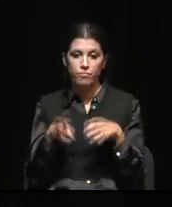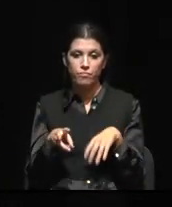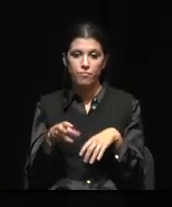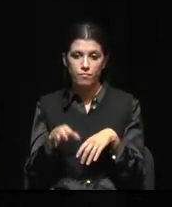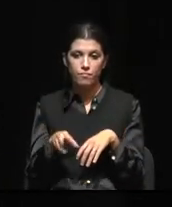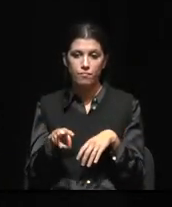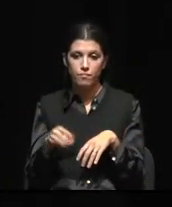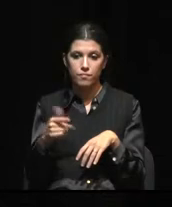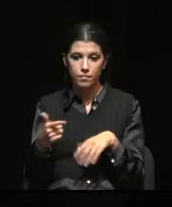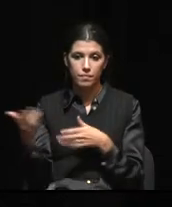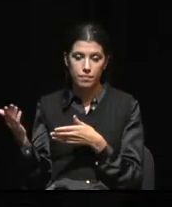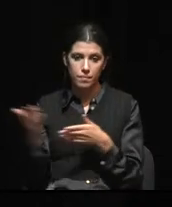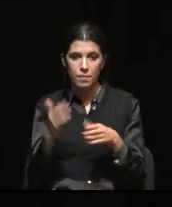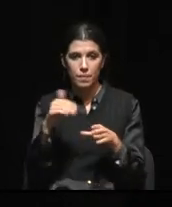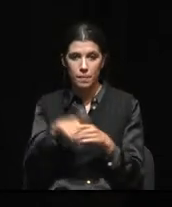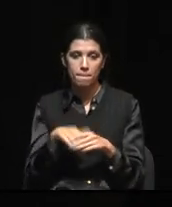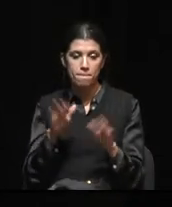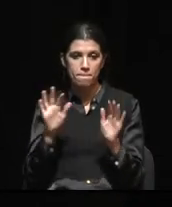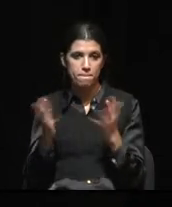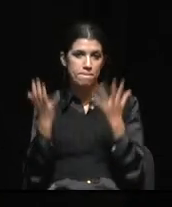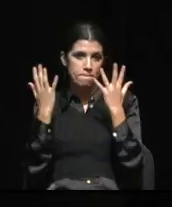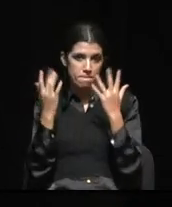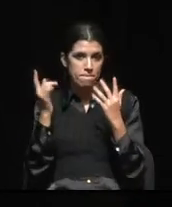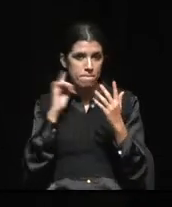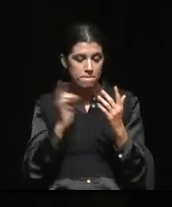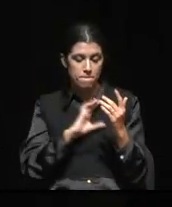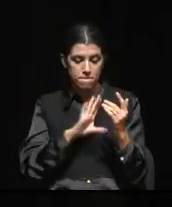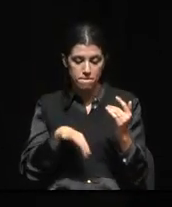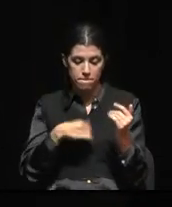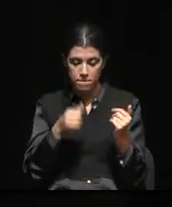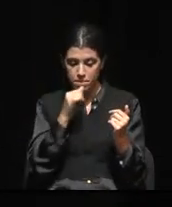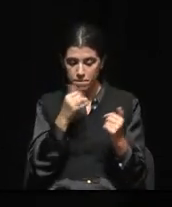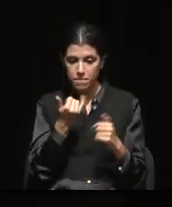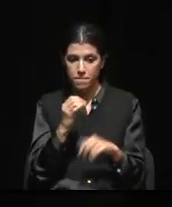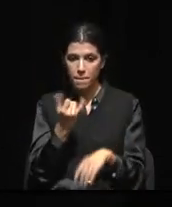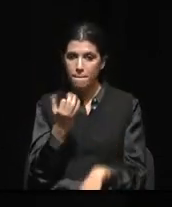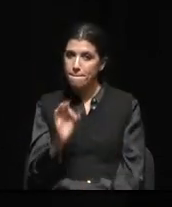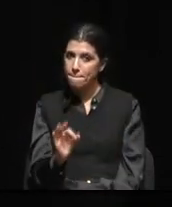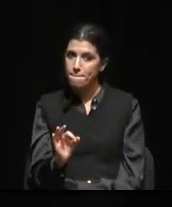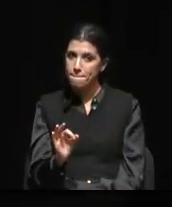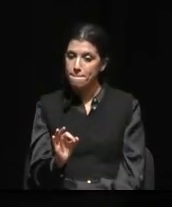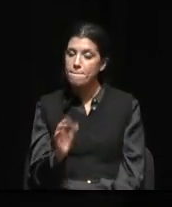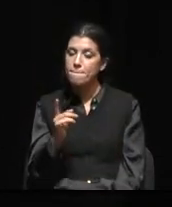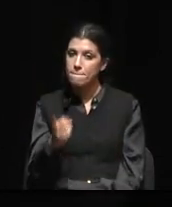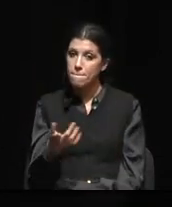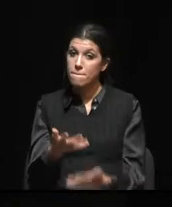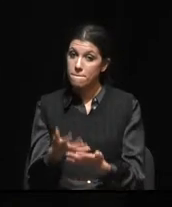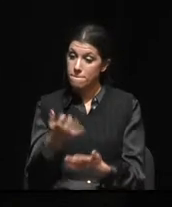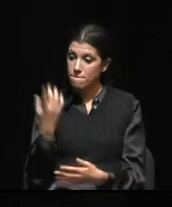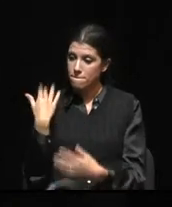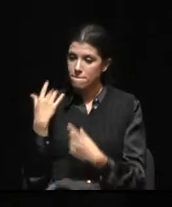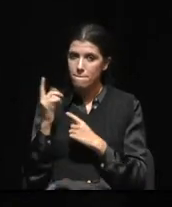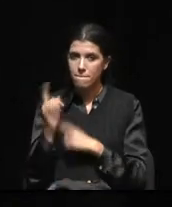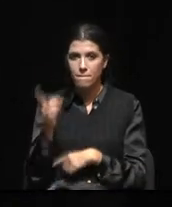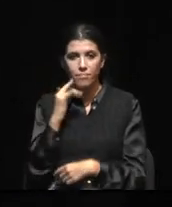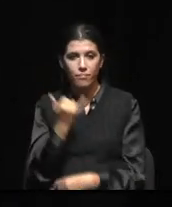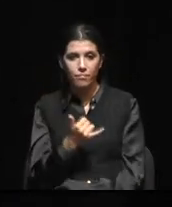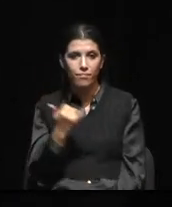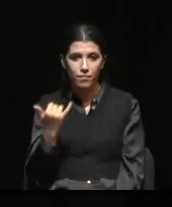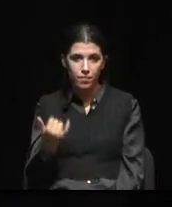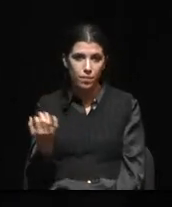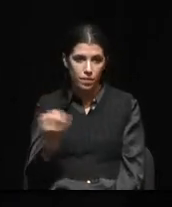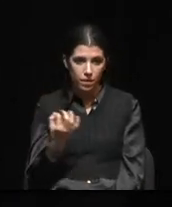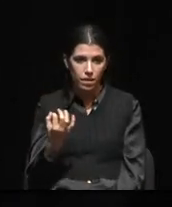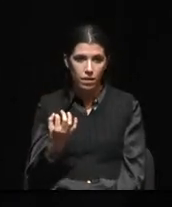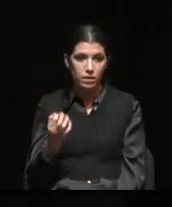terra apresenta um voto de saudação ao Dia Mundial da Água de 2024 que se assinalou no passado dia 22 de Março